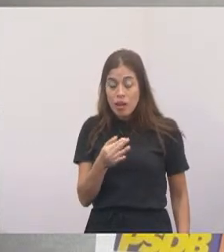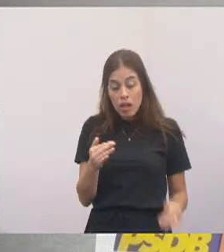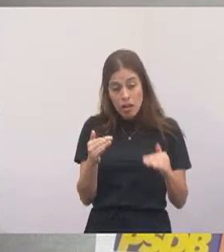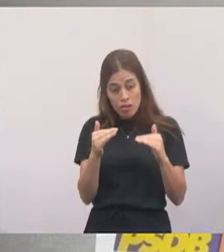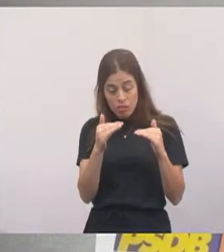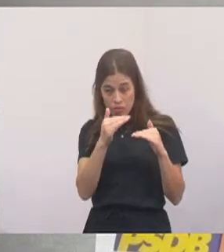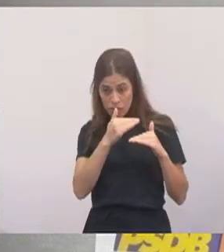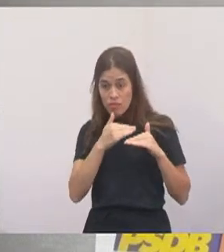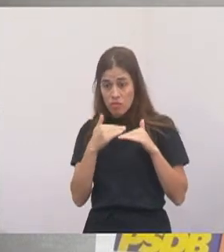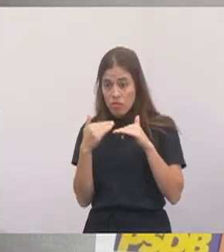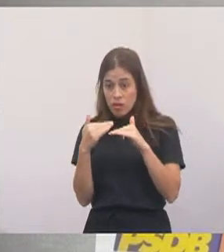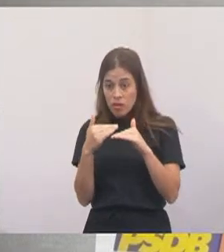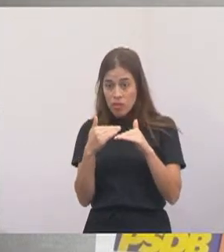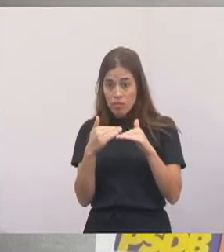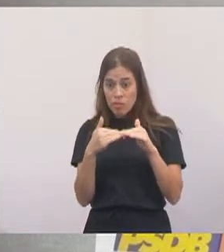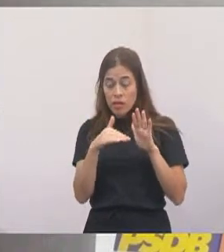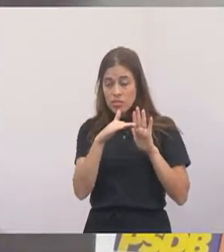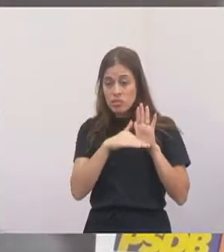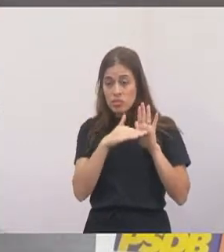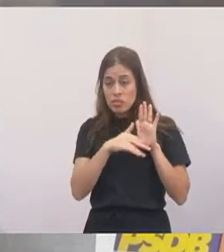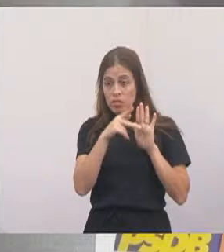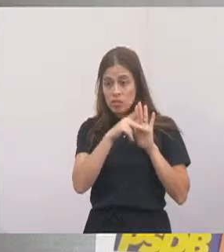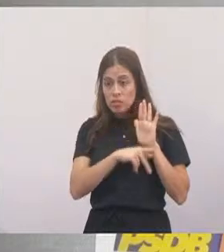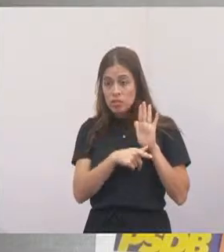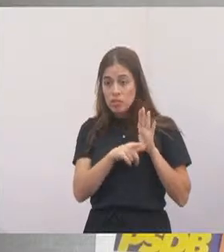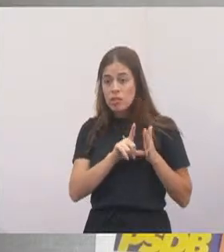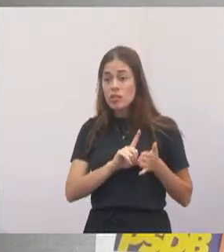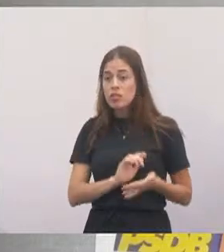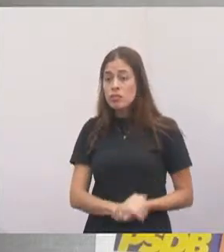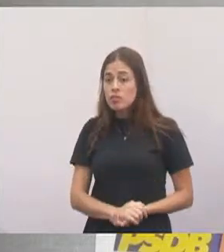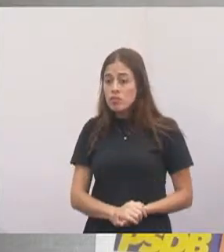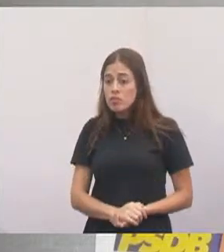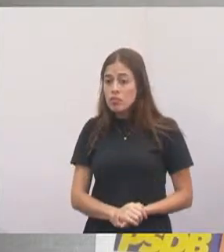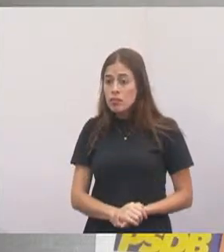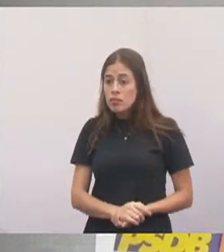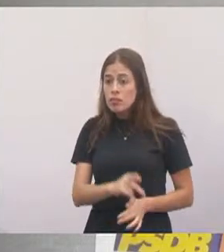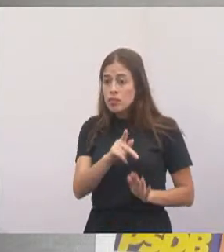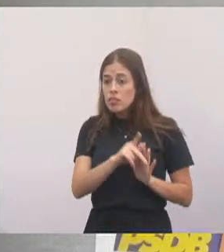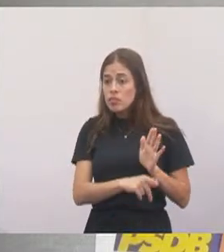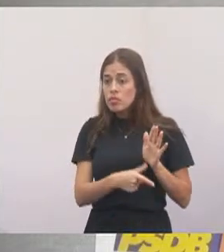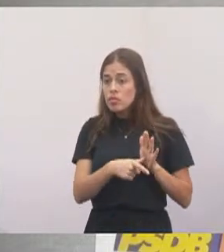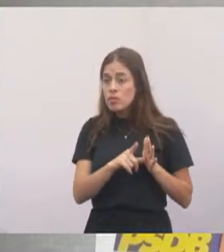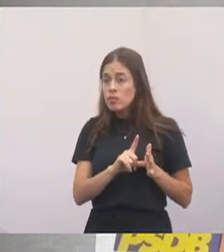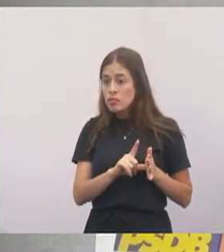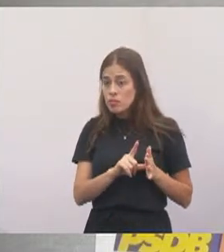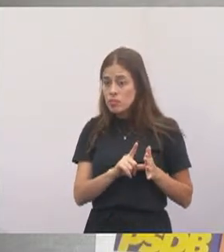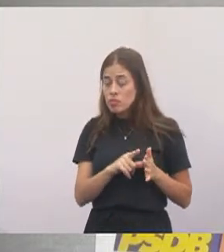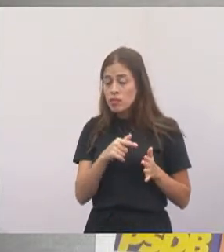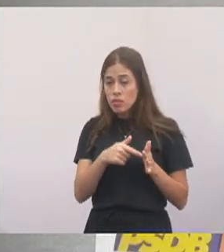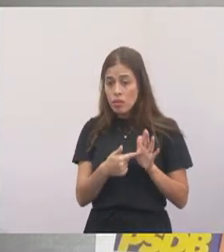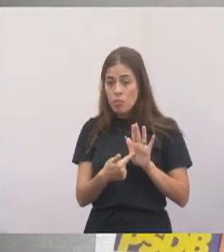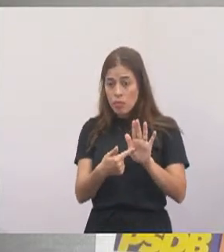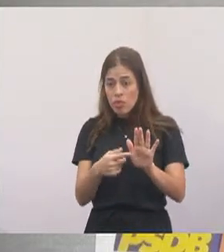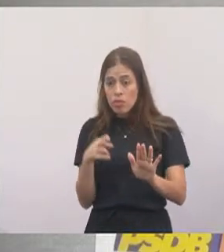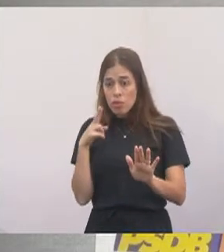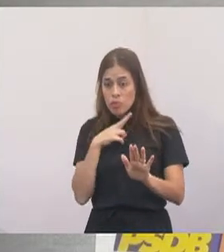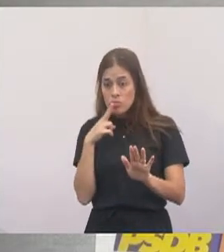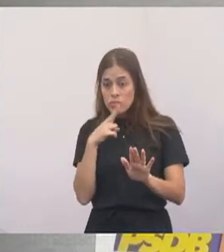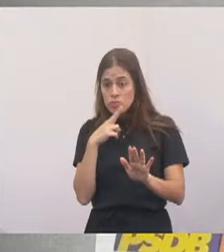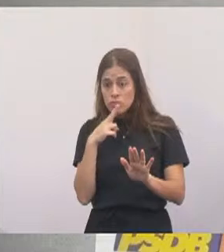favoráveis para a retirada do projeto anterior. O projeto anterior está como regime de